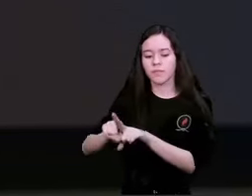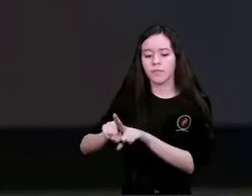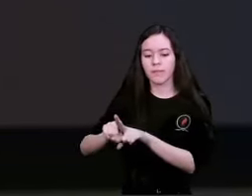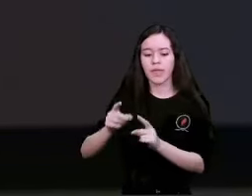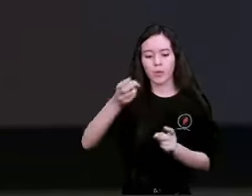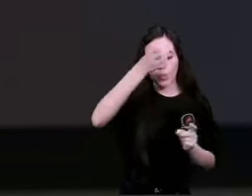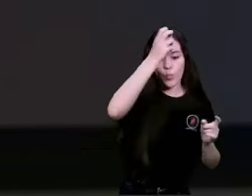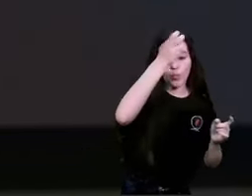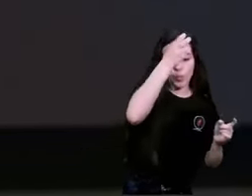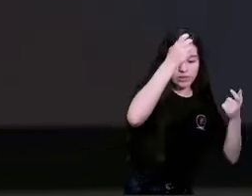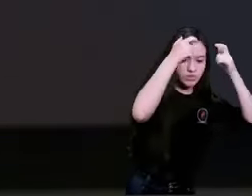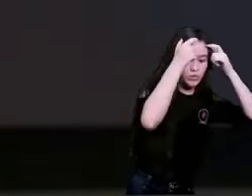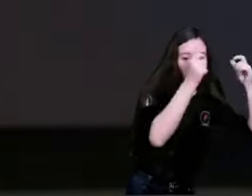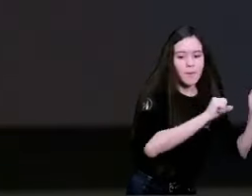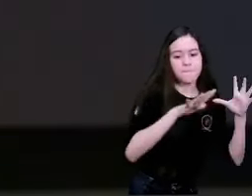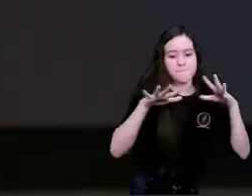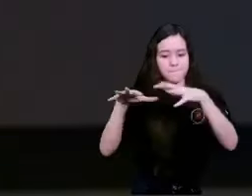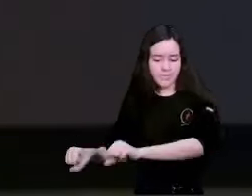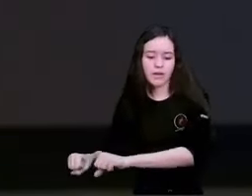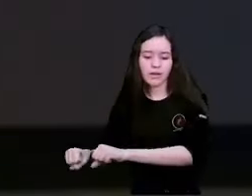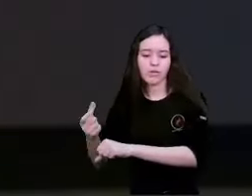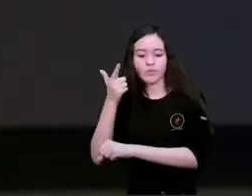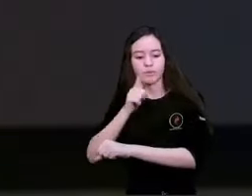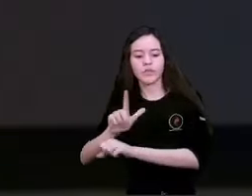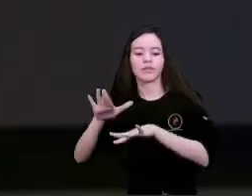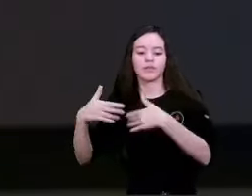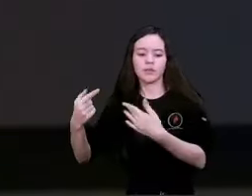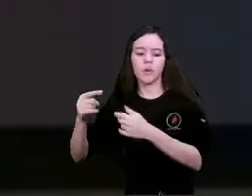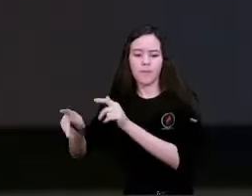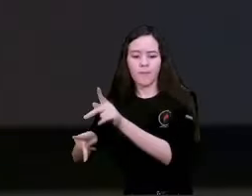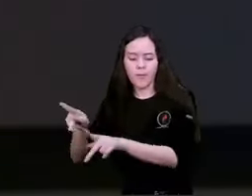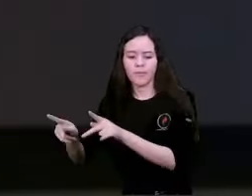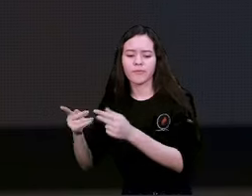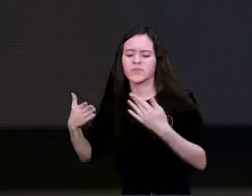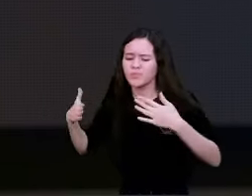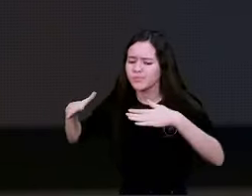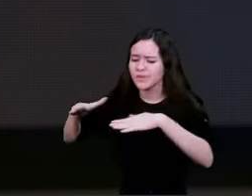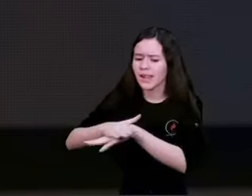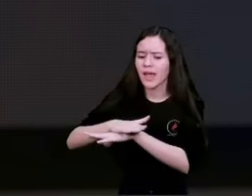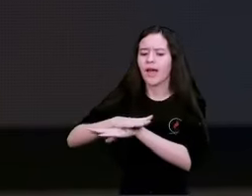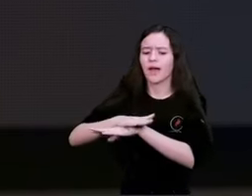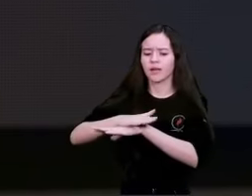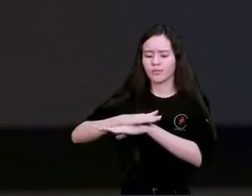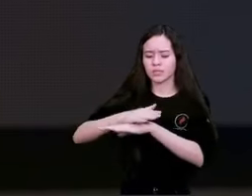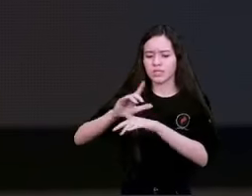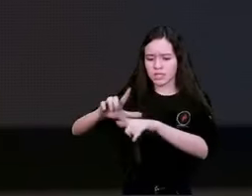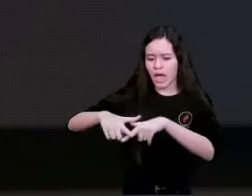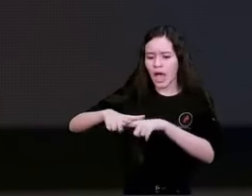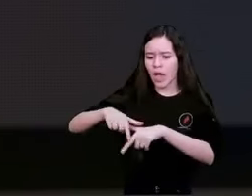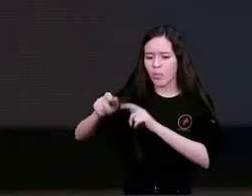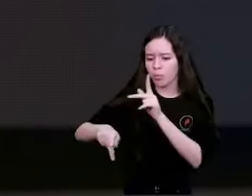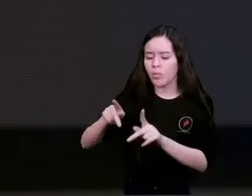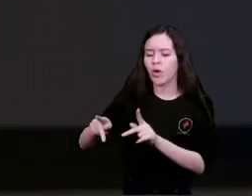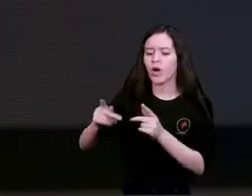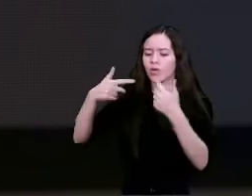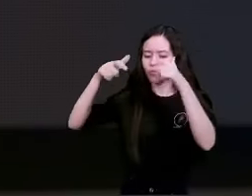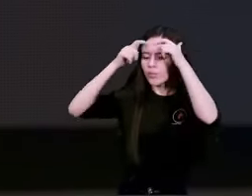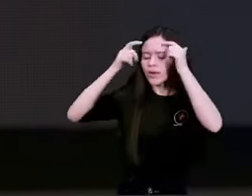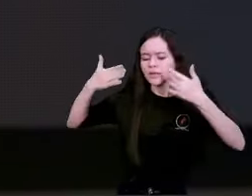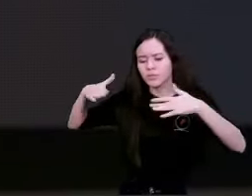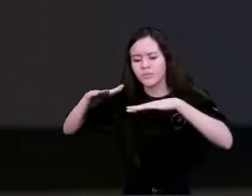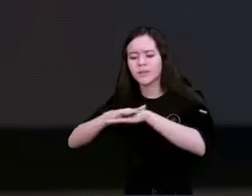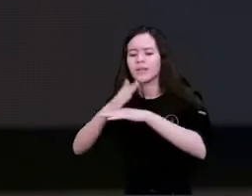de Sisaque. Então se humilharam os príncipes de Israel e o rei, e